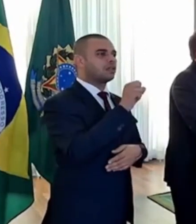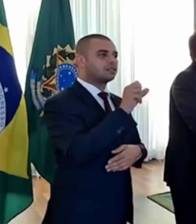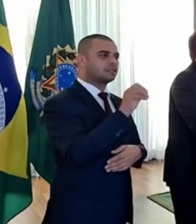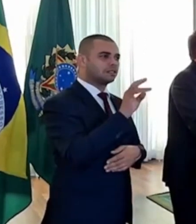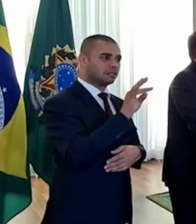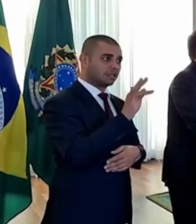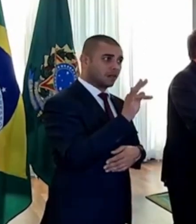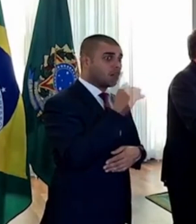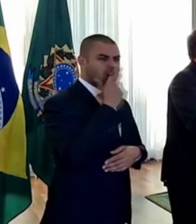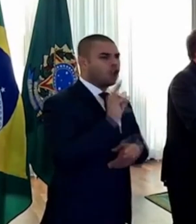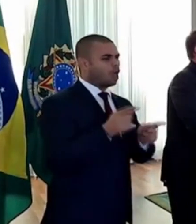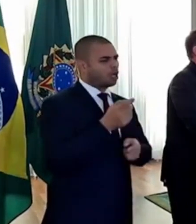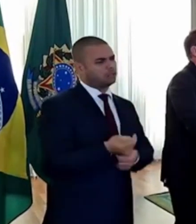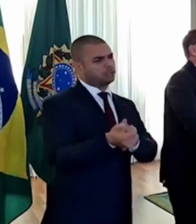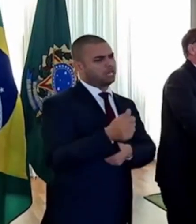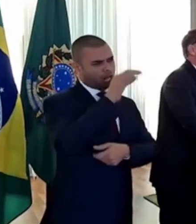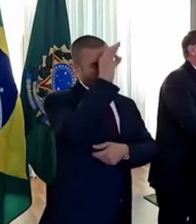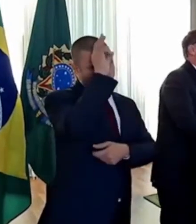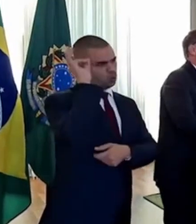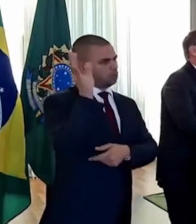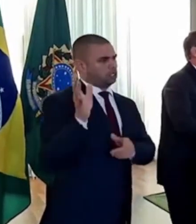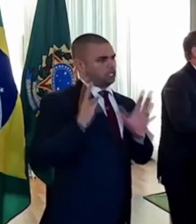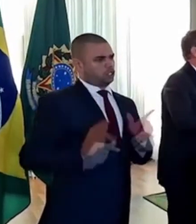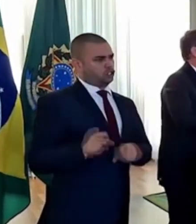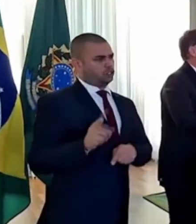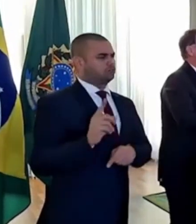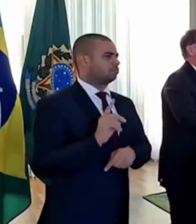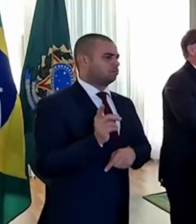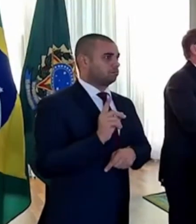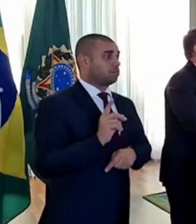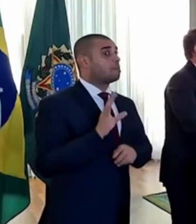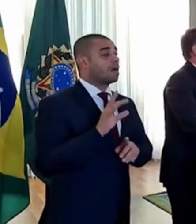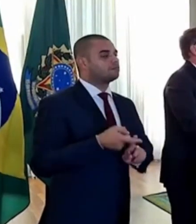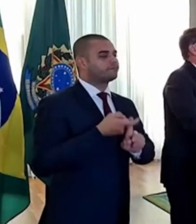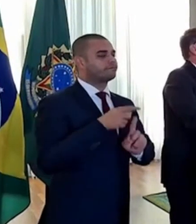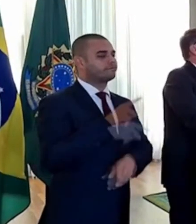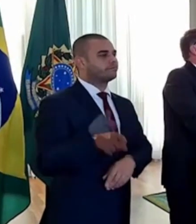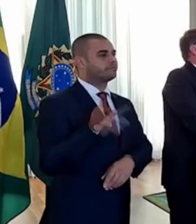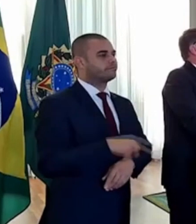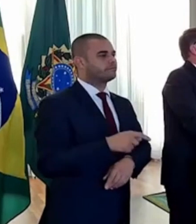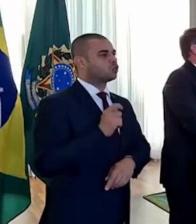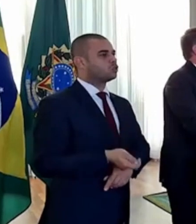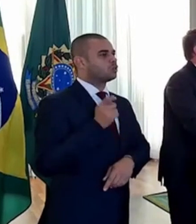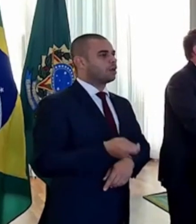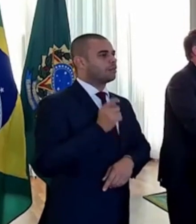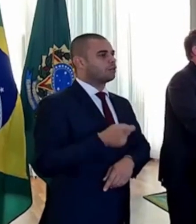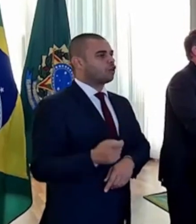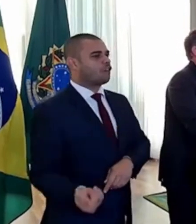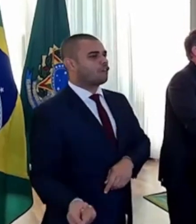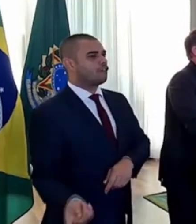as pessoas que falaram, exceto a Dilma, a presidenta Dilma, deveriam ter sido mais enfáticos. E a omissão do Arthur Lira